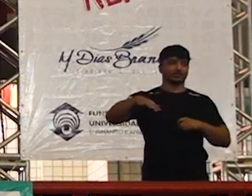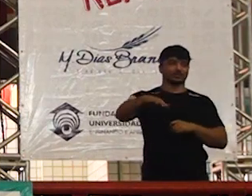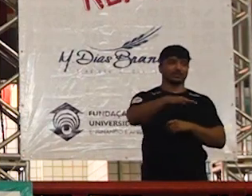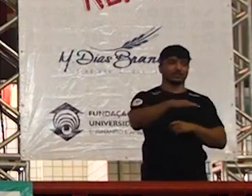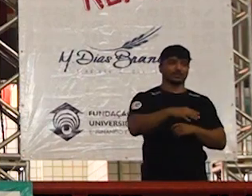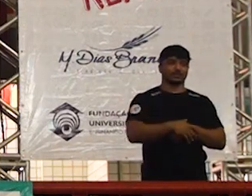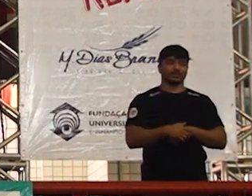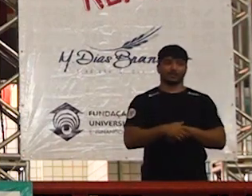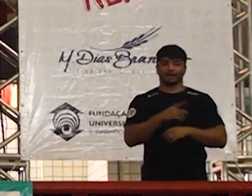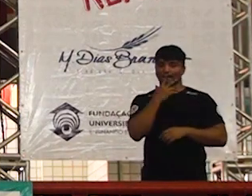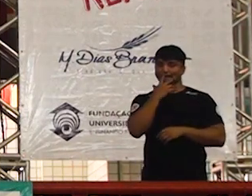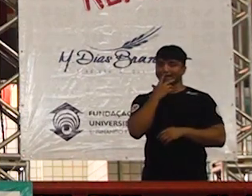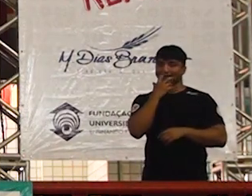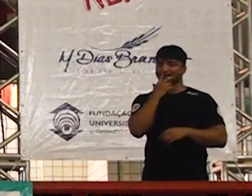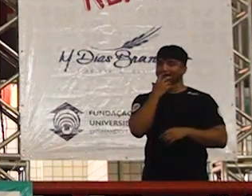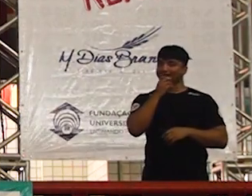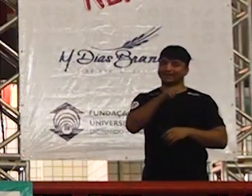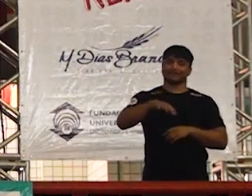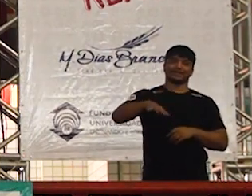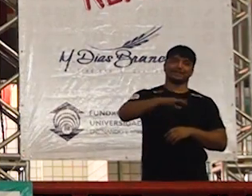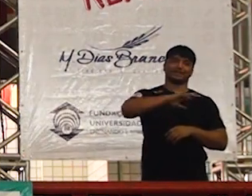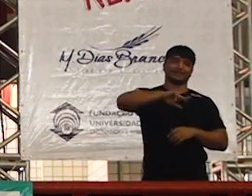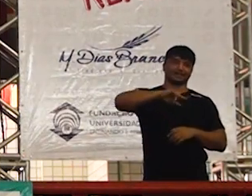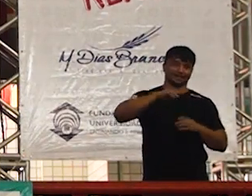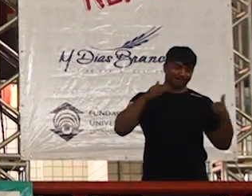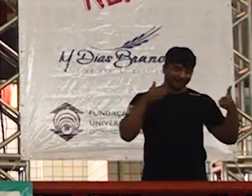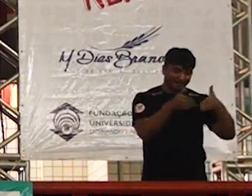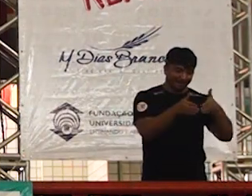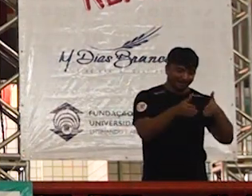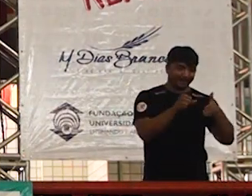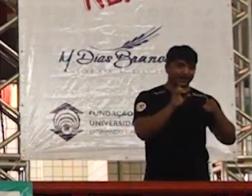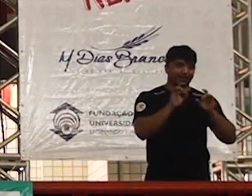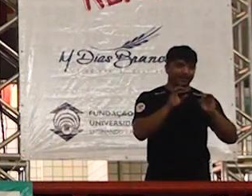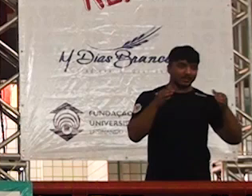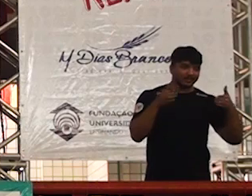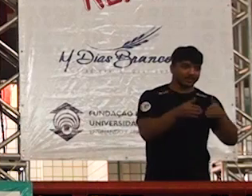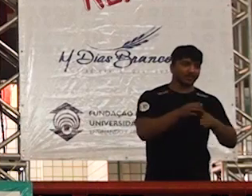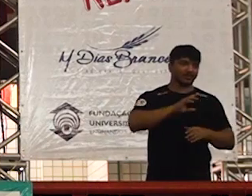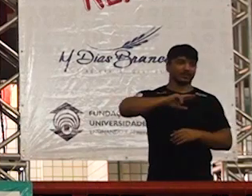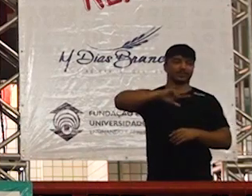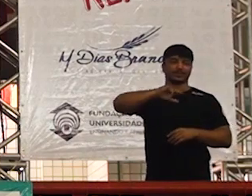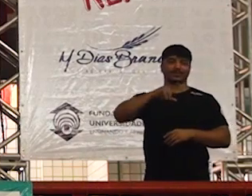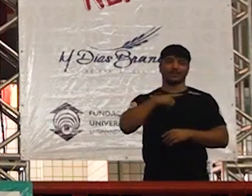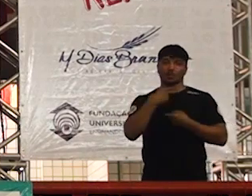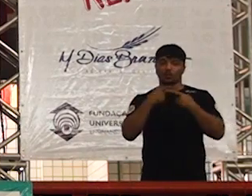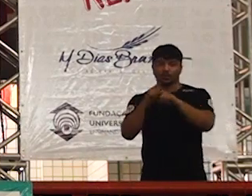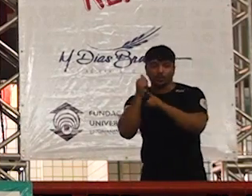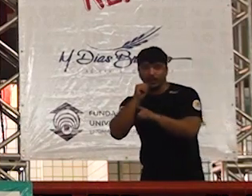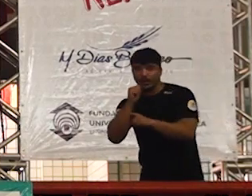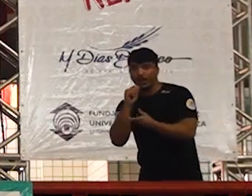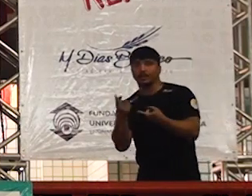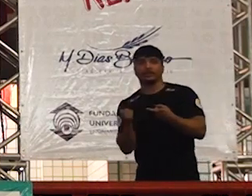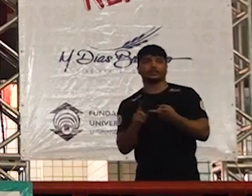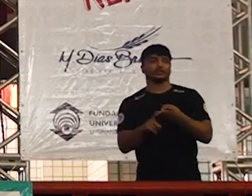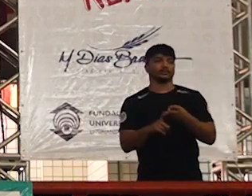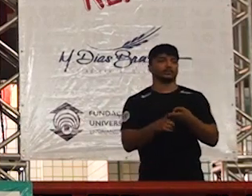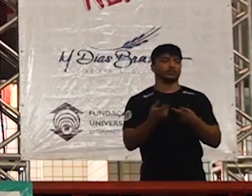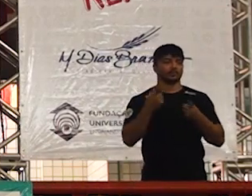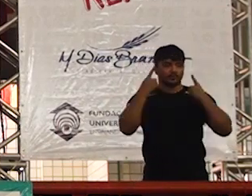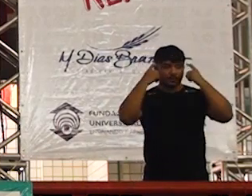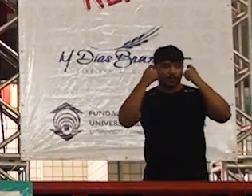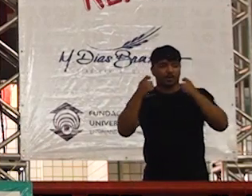geral. Não foi uma violência específica. O que é uma violência específica? Contra a mulher,